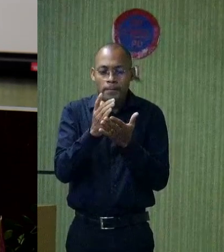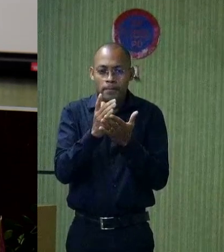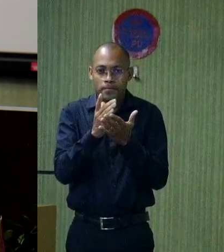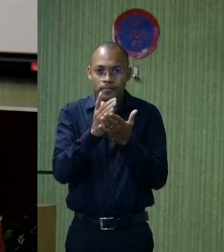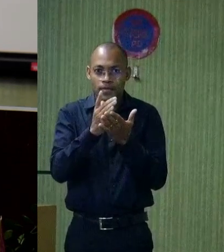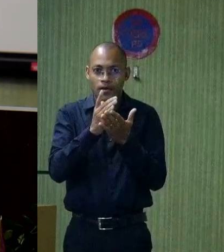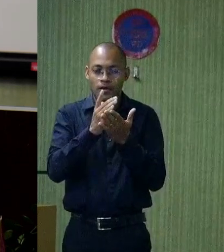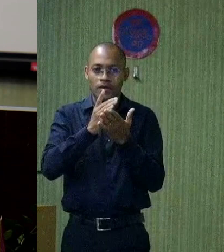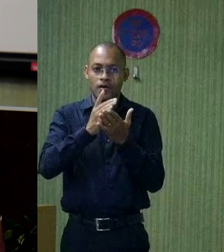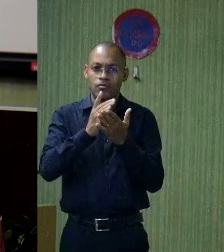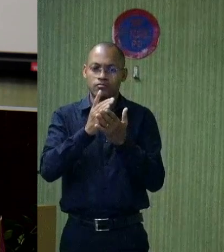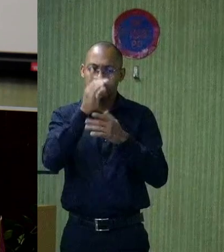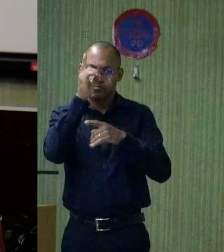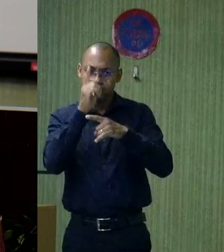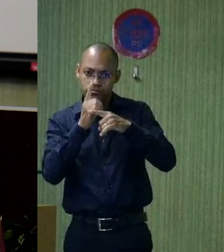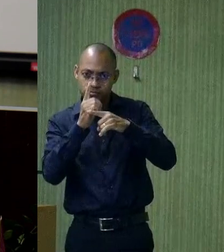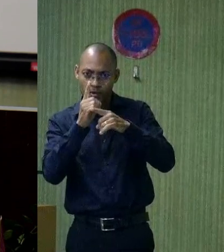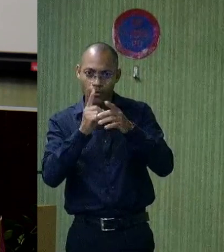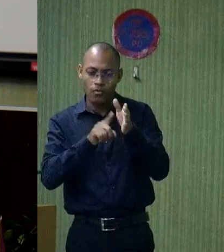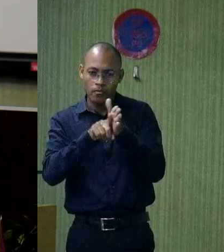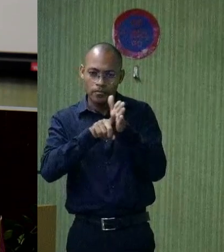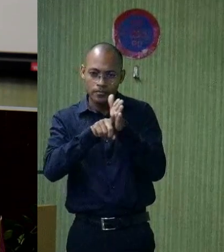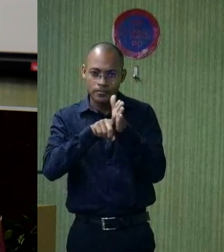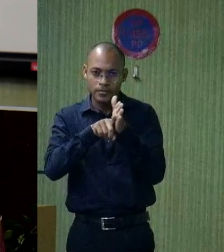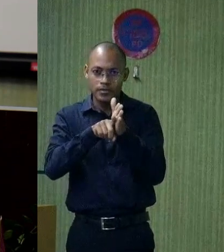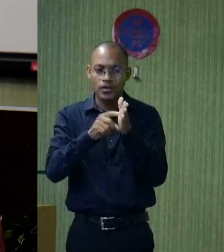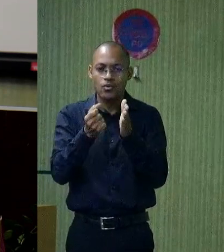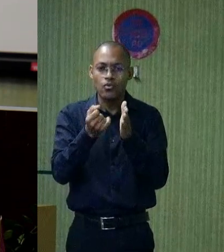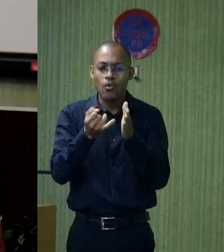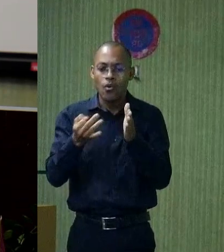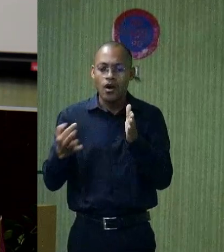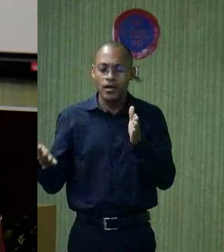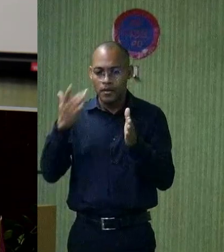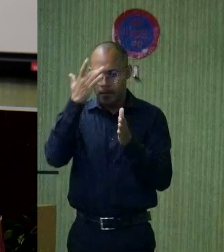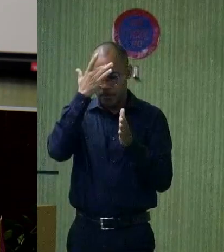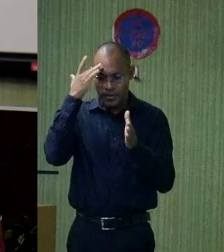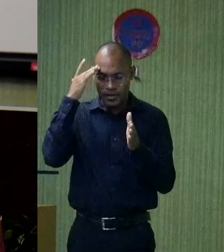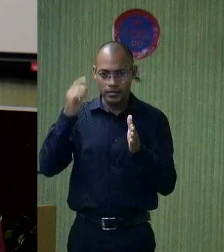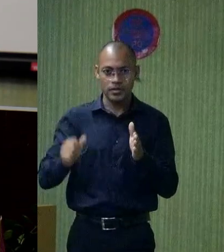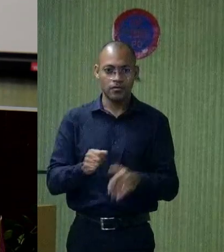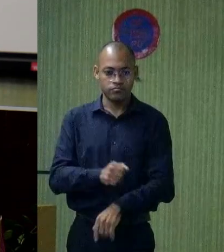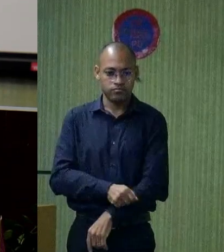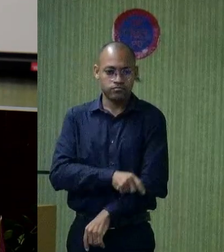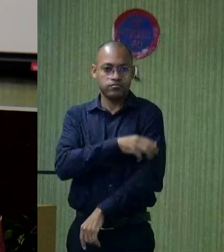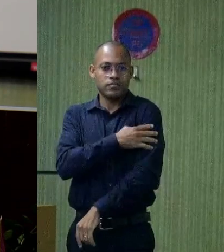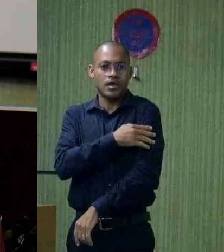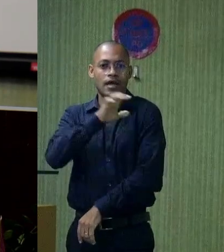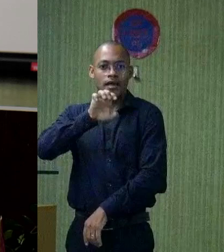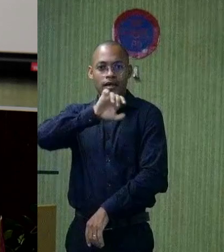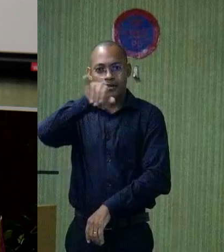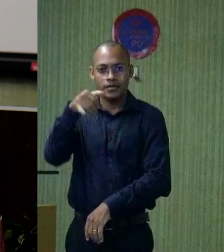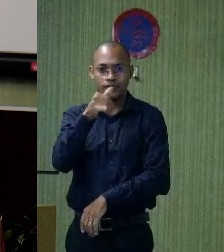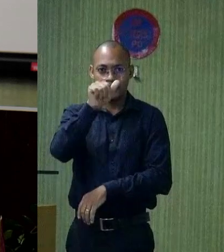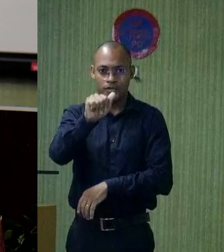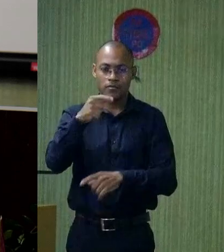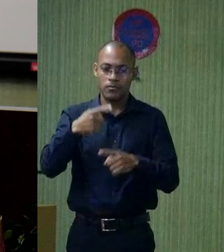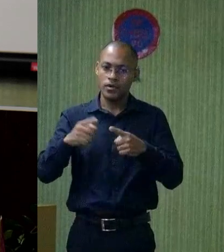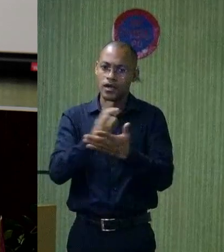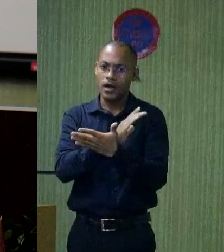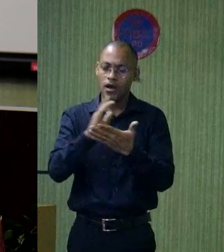Eja pergunto pois salvo o melhor juízo atualmente alunos da Eja não são contemplados nas provas do